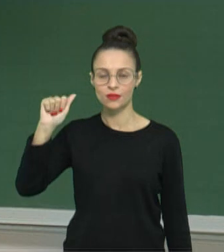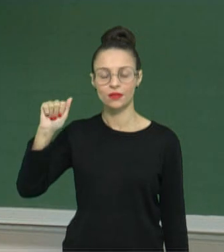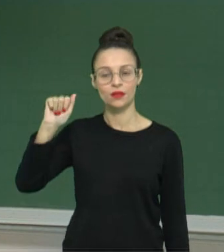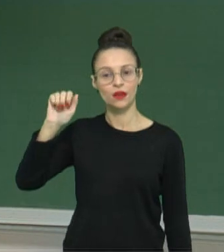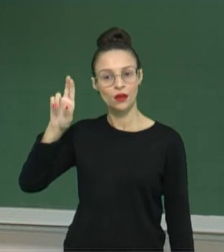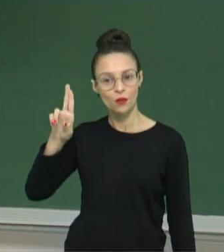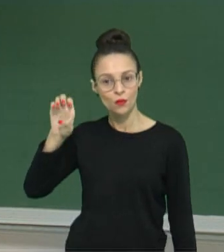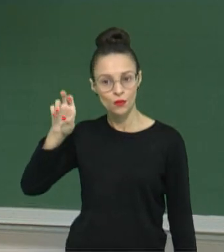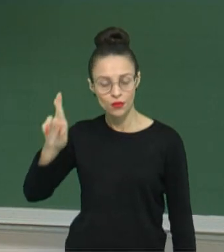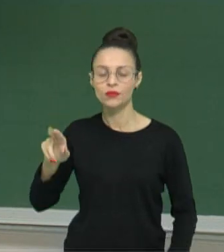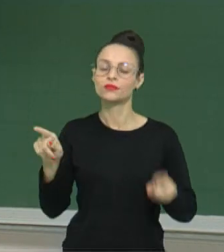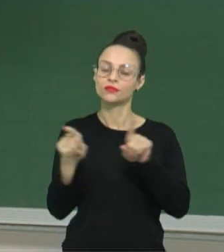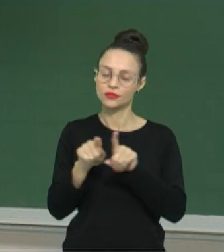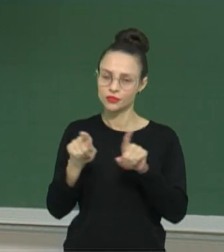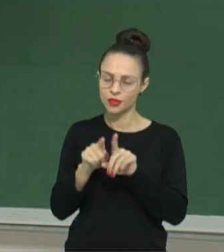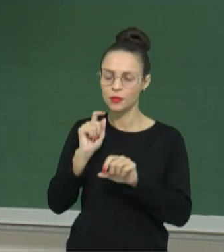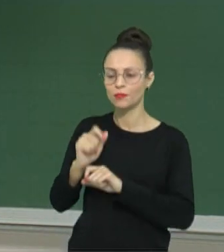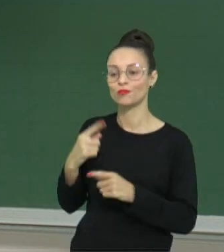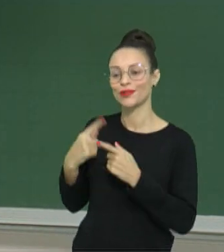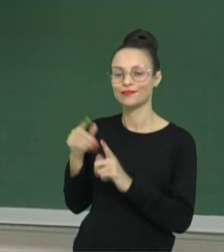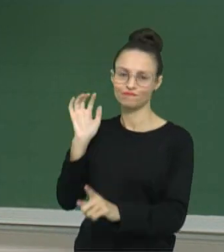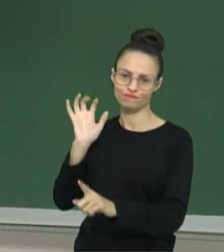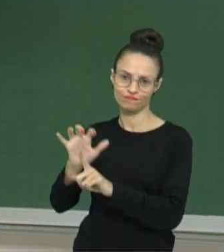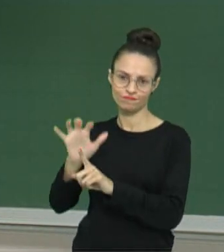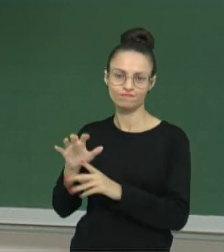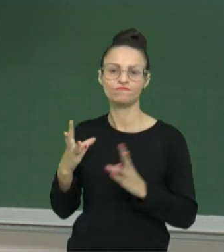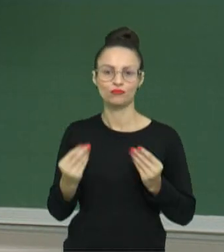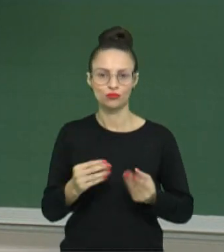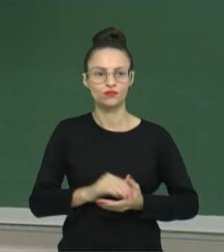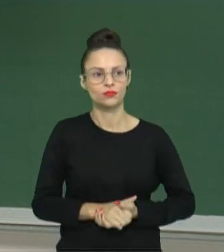tão instigado através de Schopenhauer.